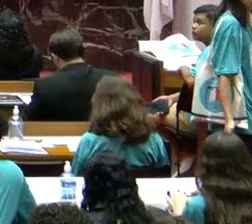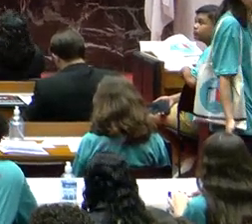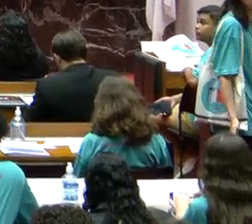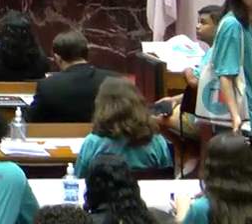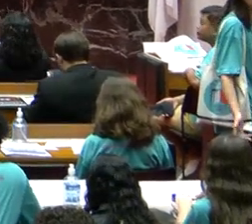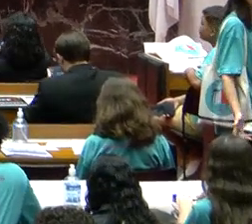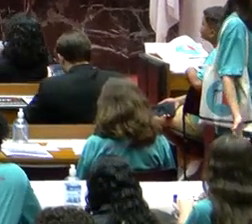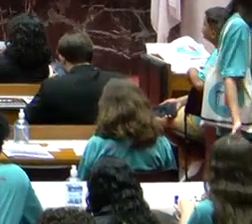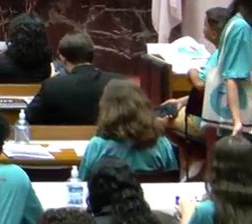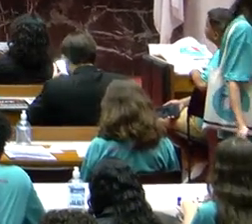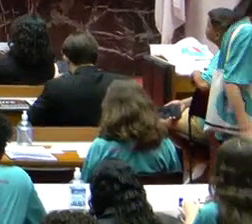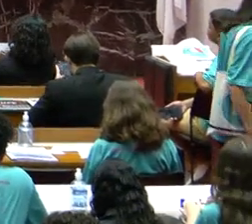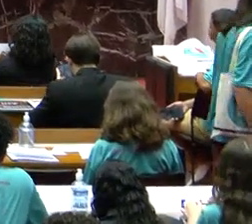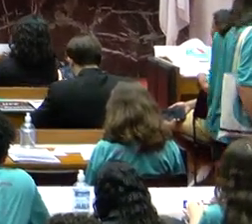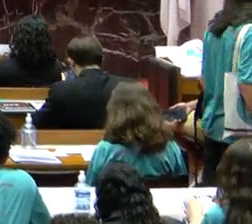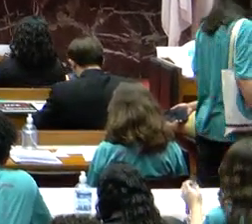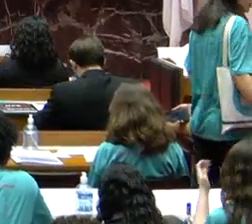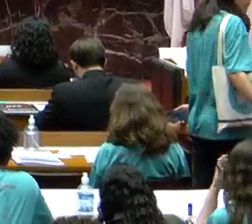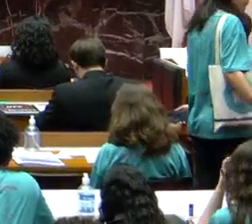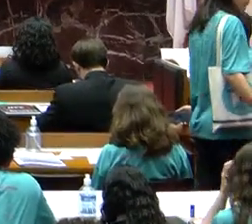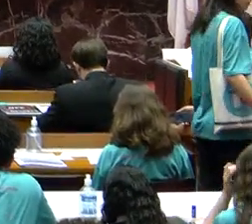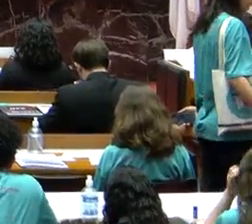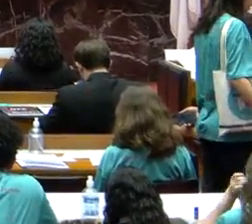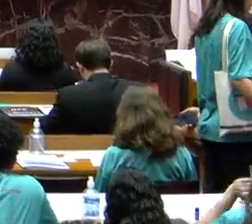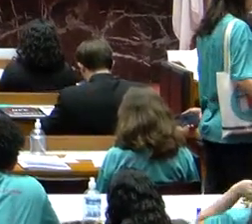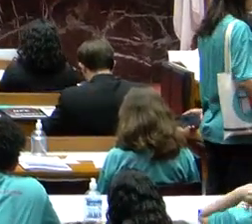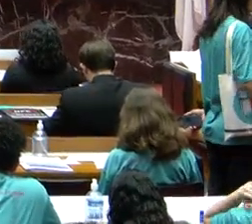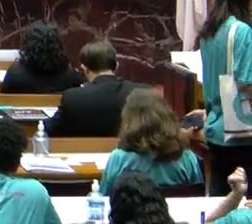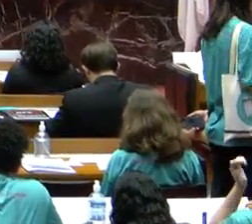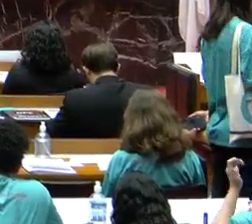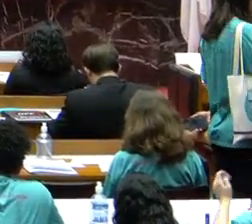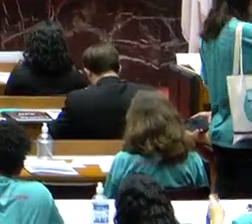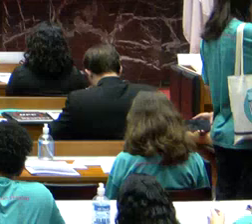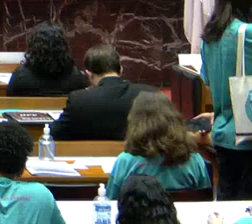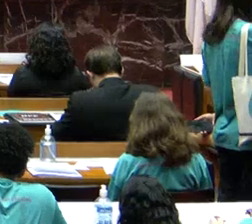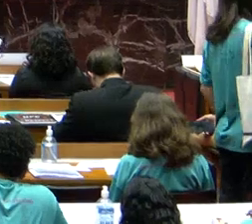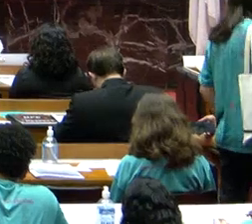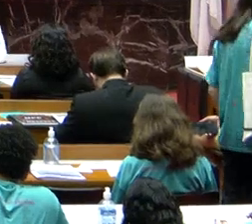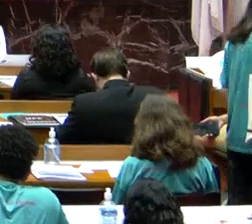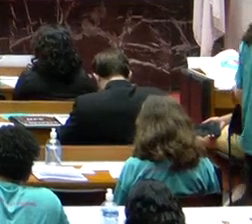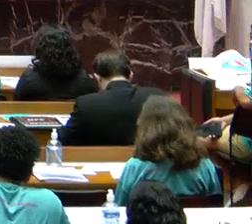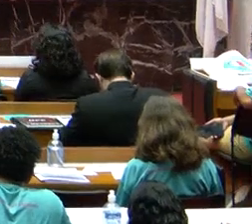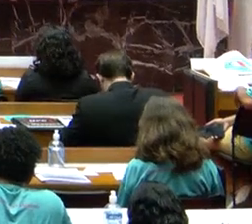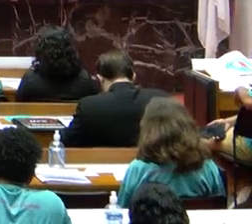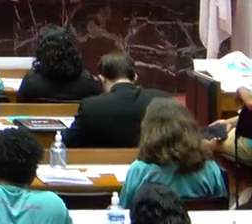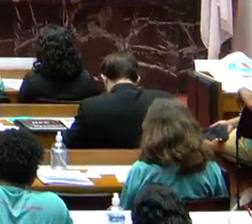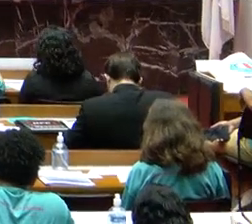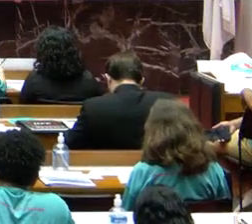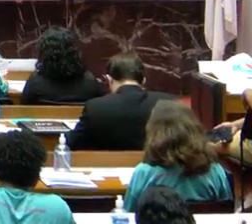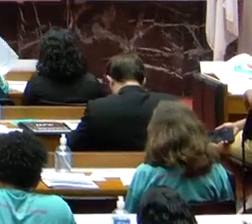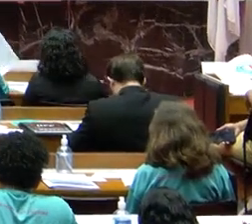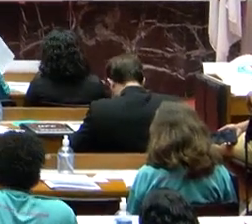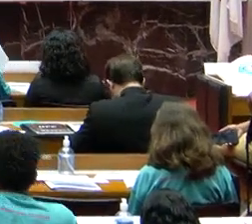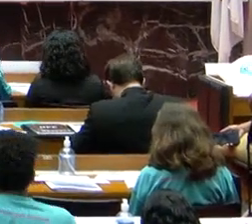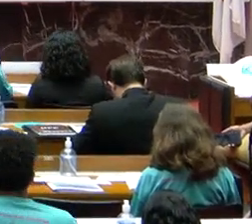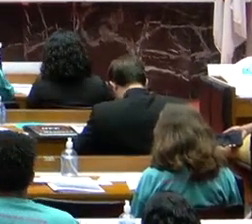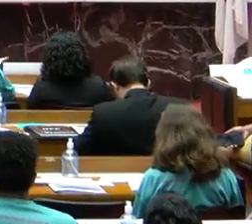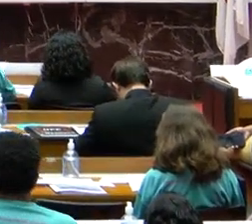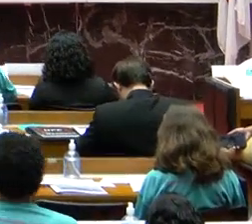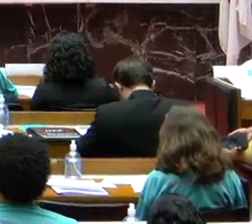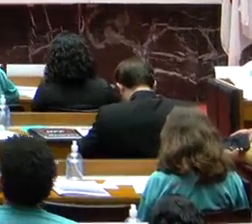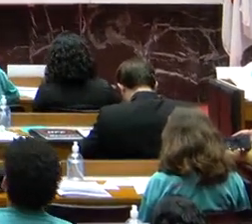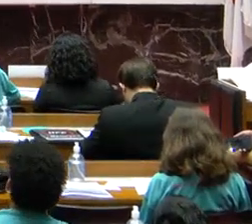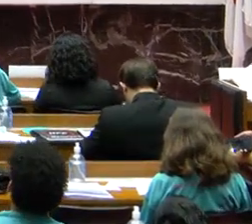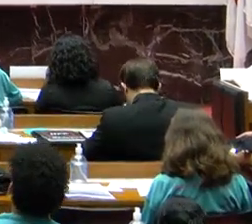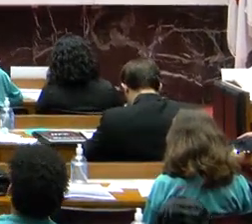eh faz a defesa da priorização e outro apresenta argumentos contrários vamos acompanhar Então os trabalhos desta